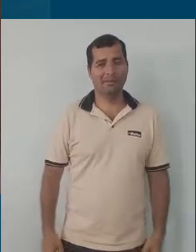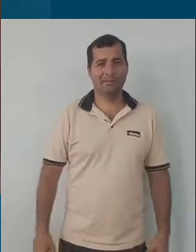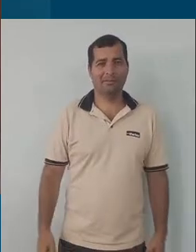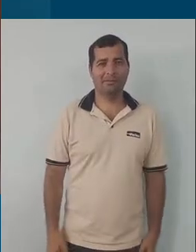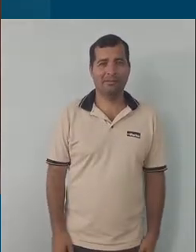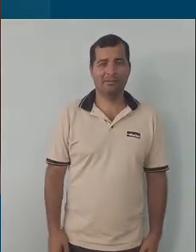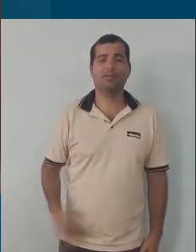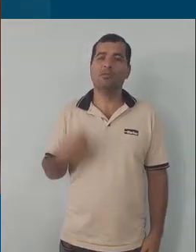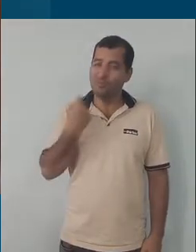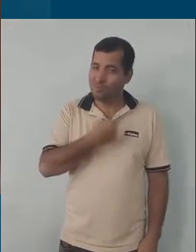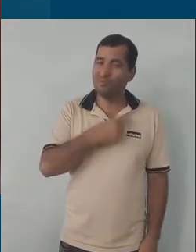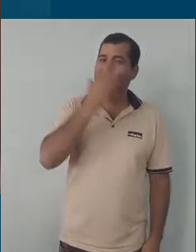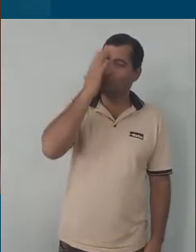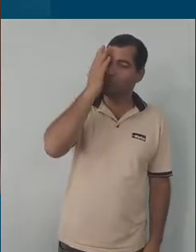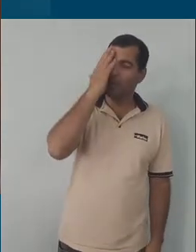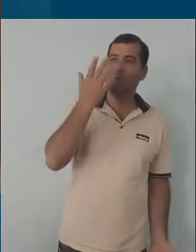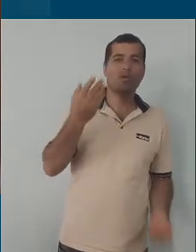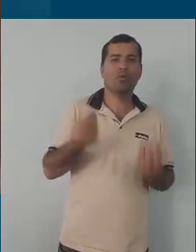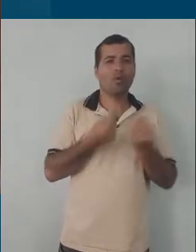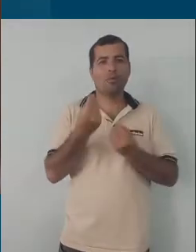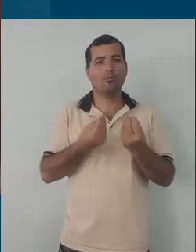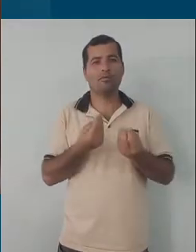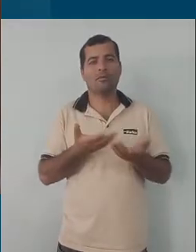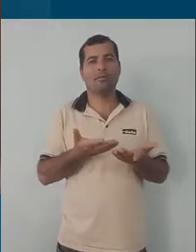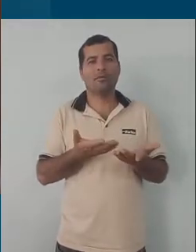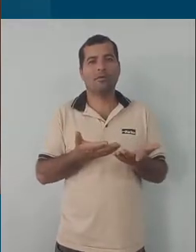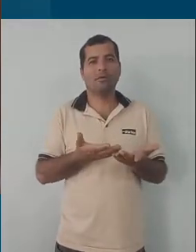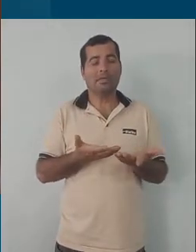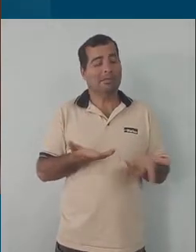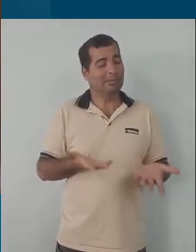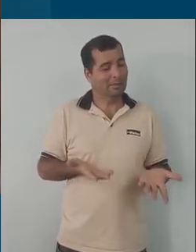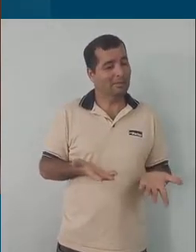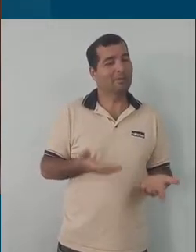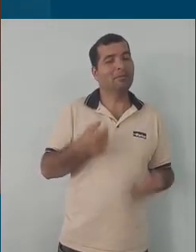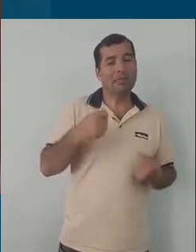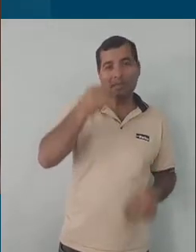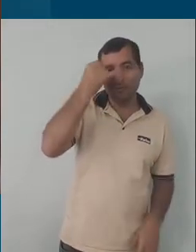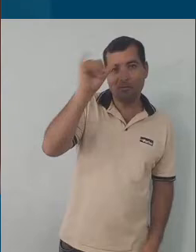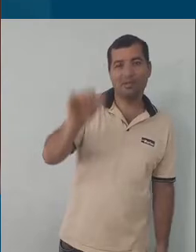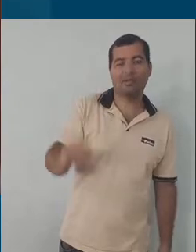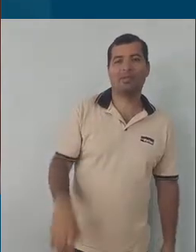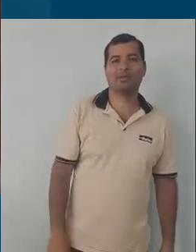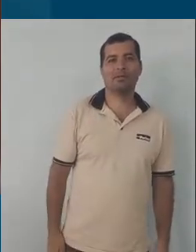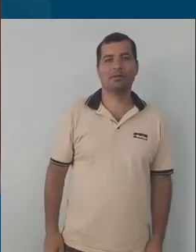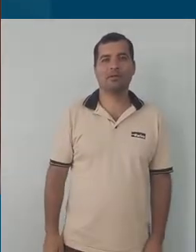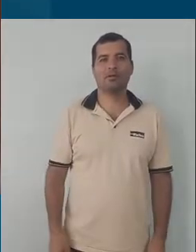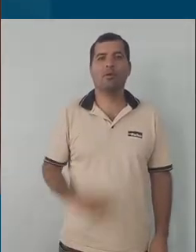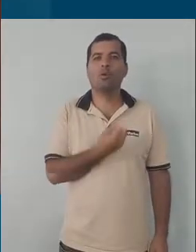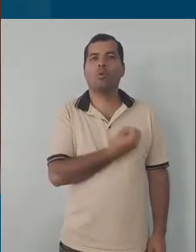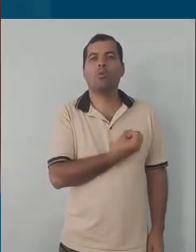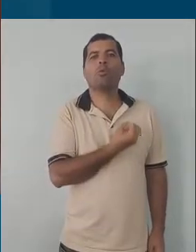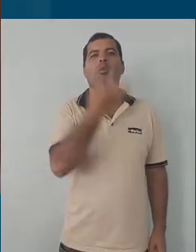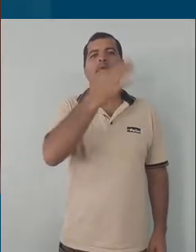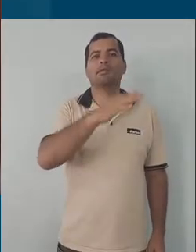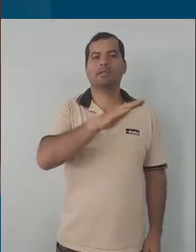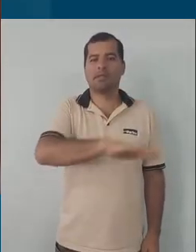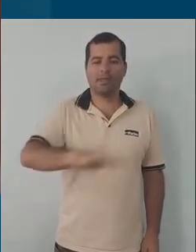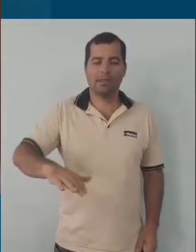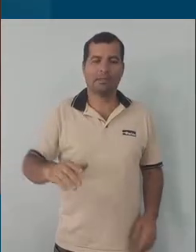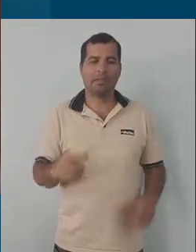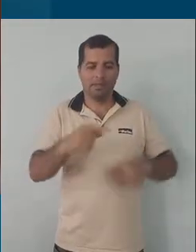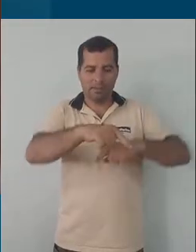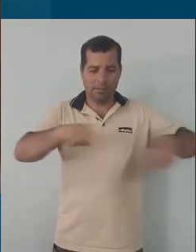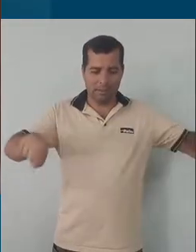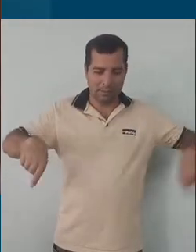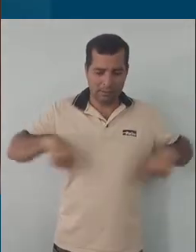sabemos um monte sobre como fazer isso e não estamos fazendo, né? Número de crianças em sala. Bom, o